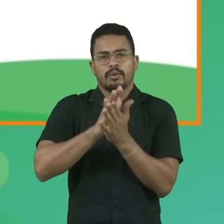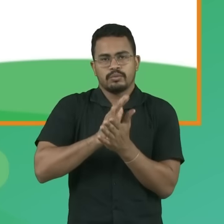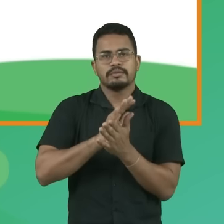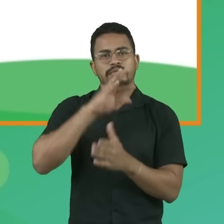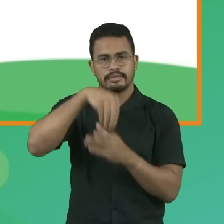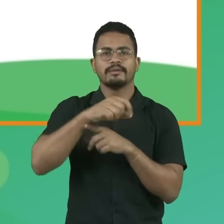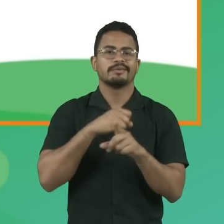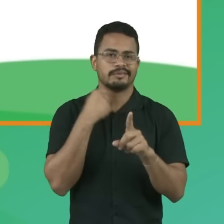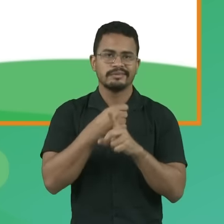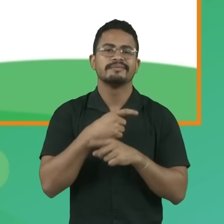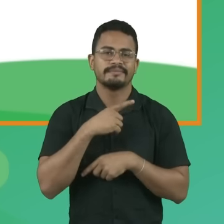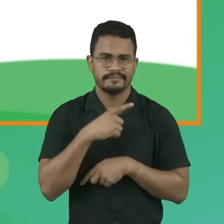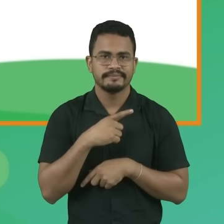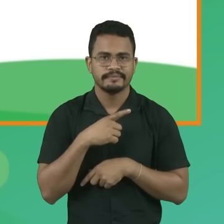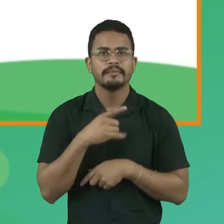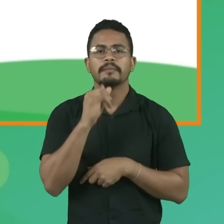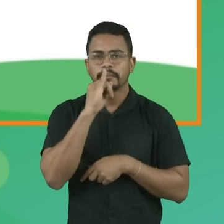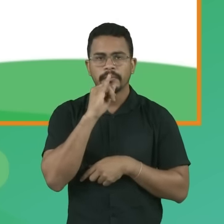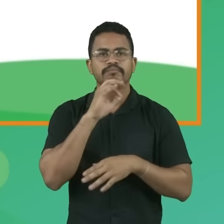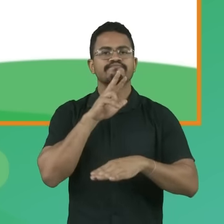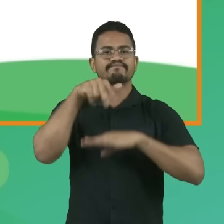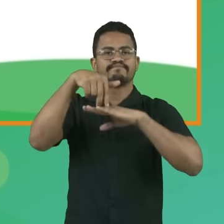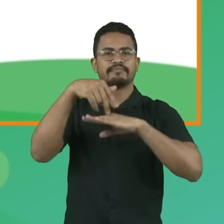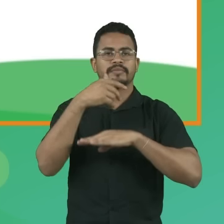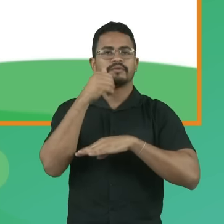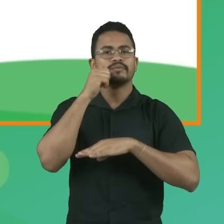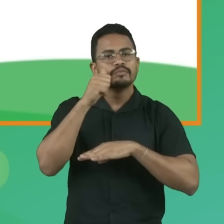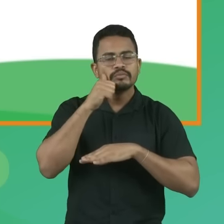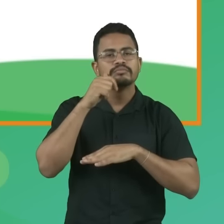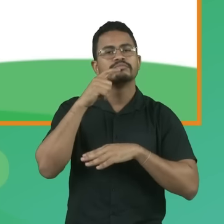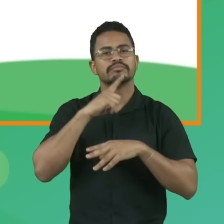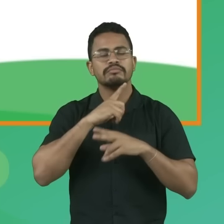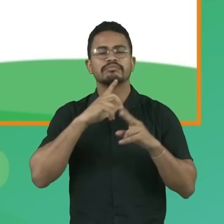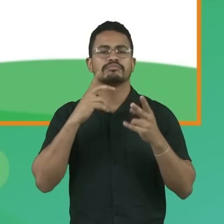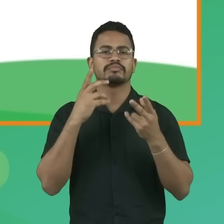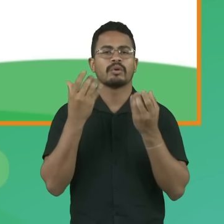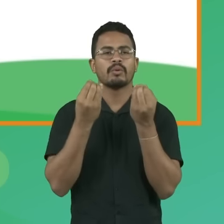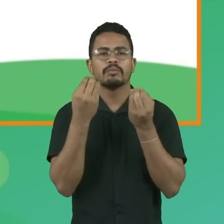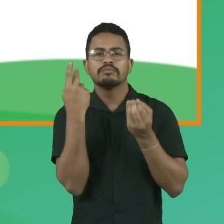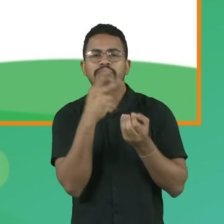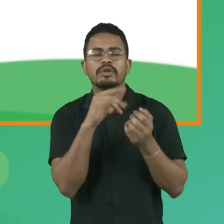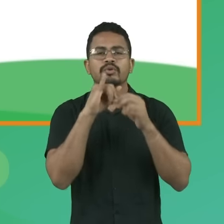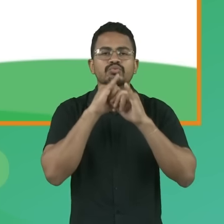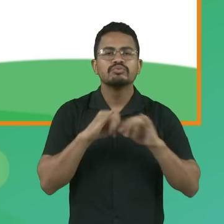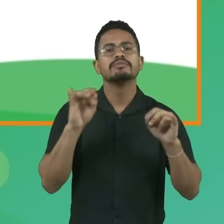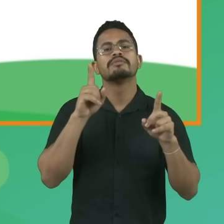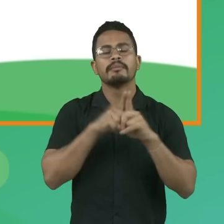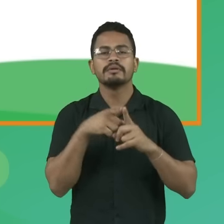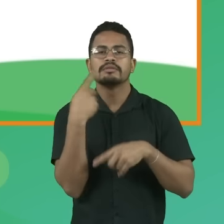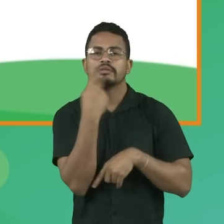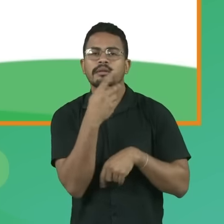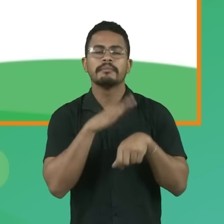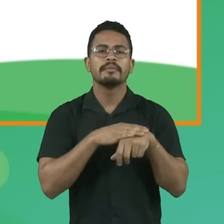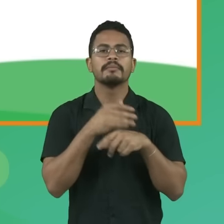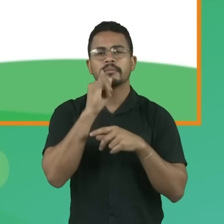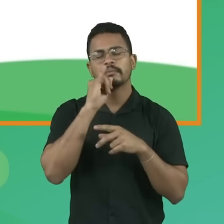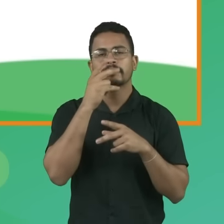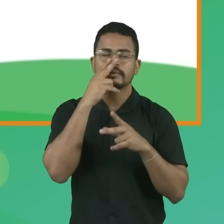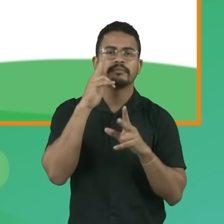sociedade, né? Desde o protagonismo feminino à frente da notícia, até a escolha, né? Do que merece ser